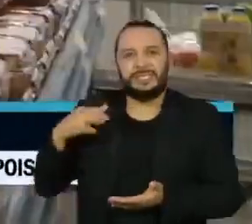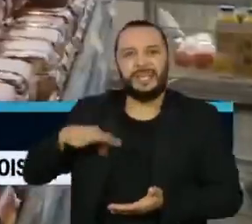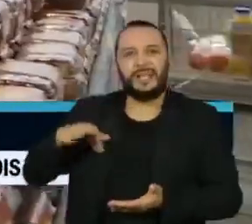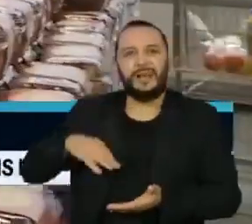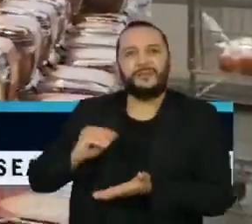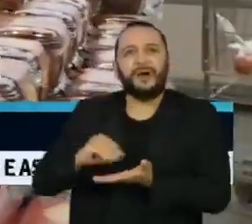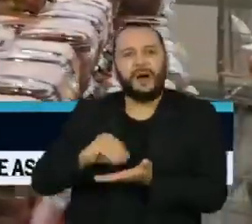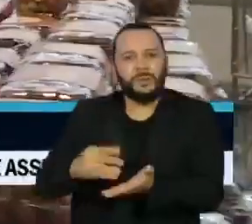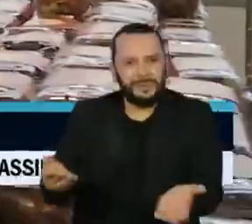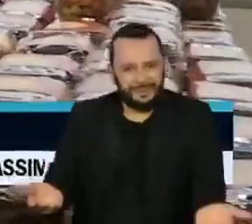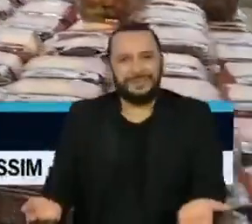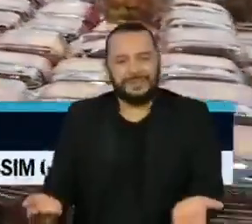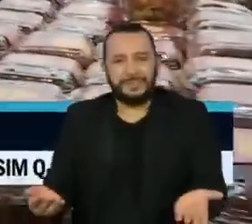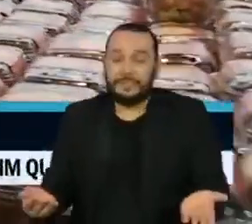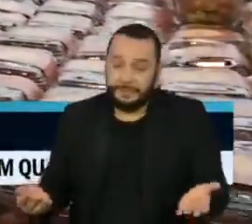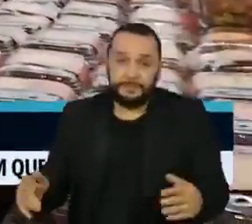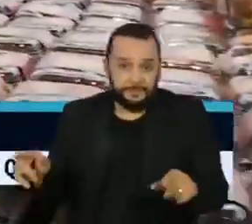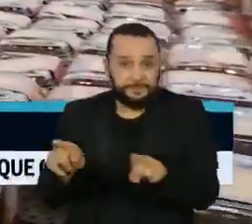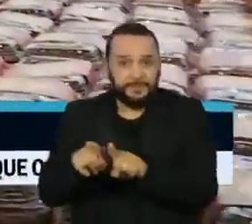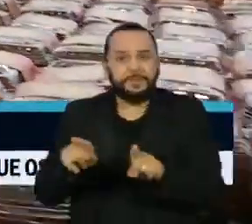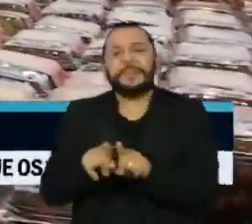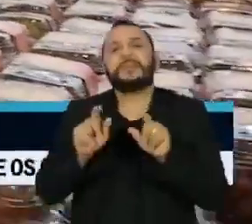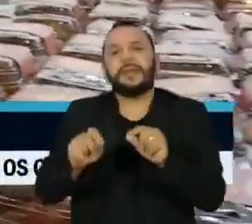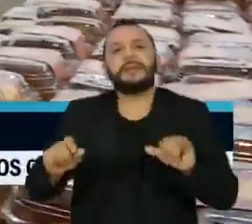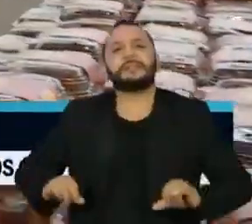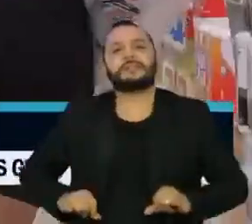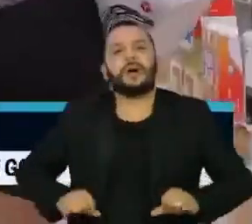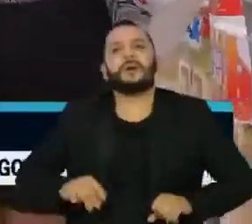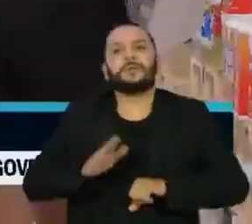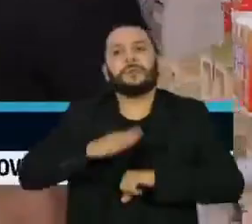acelerada pelos alimentos, são as classes menos